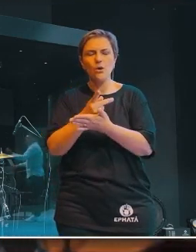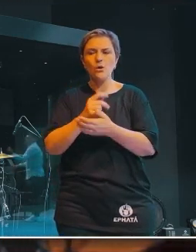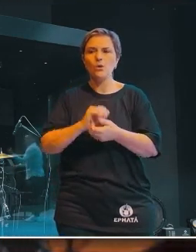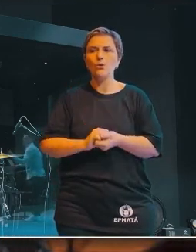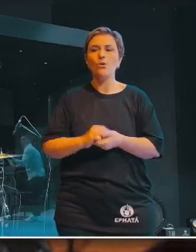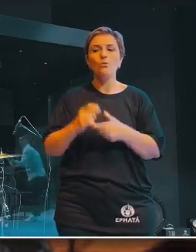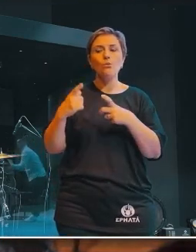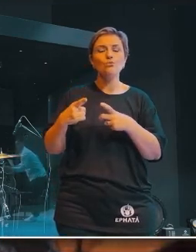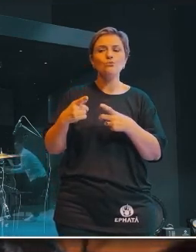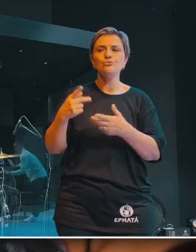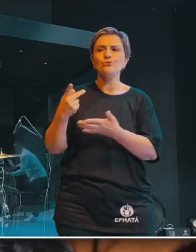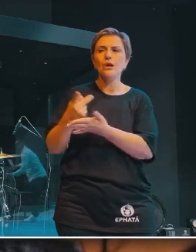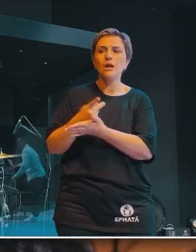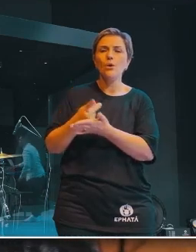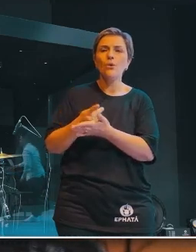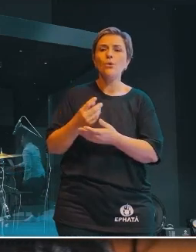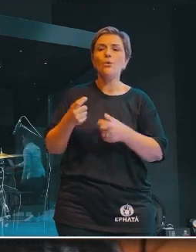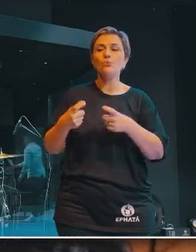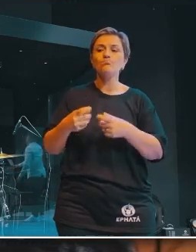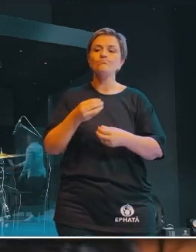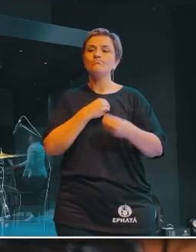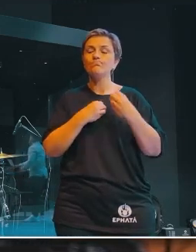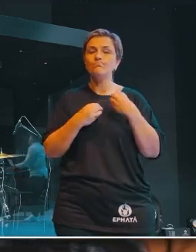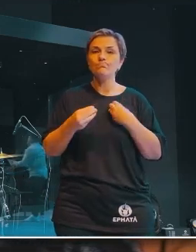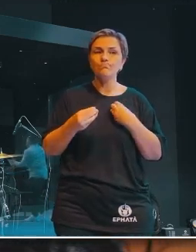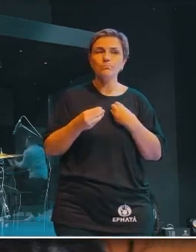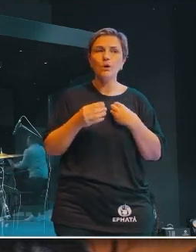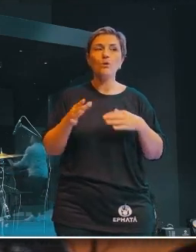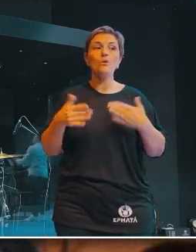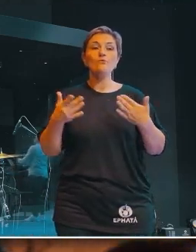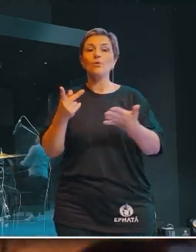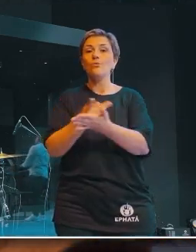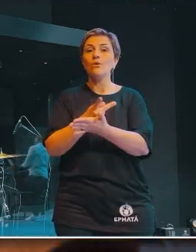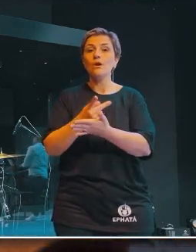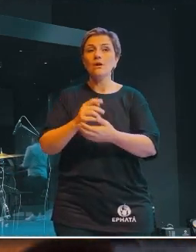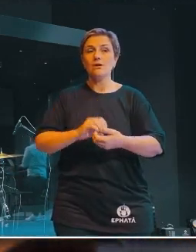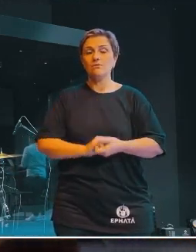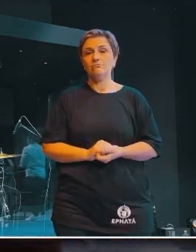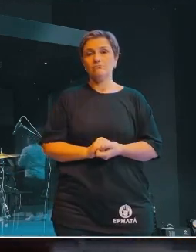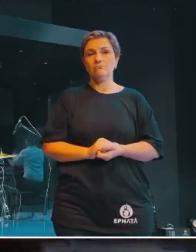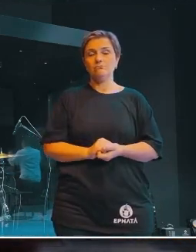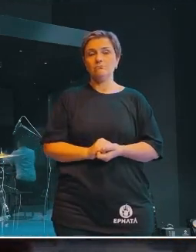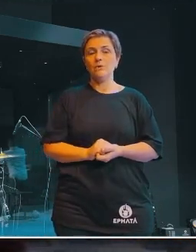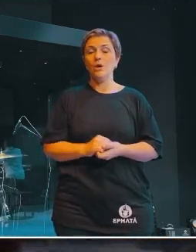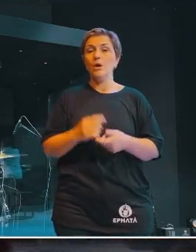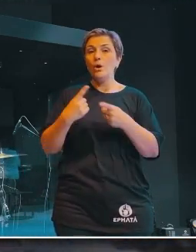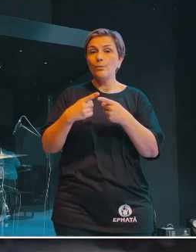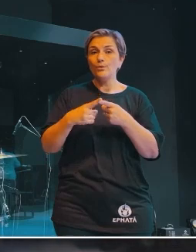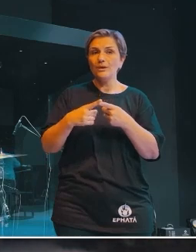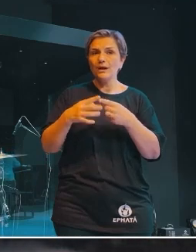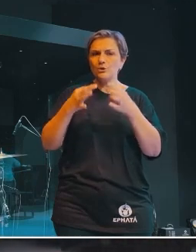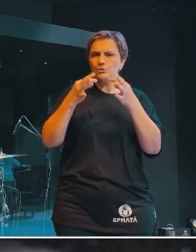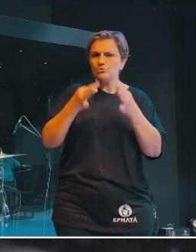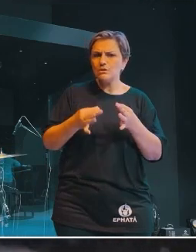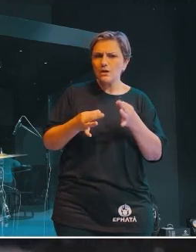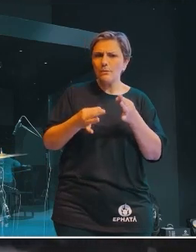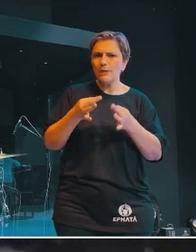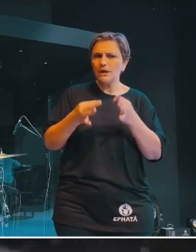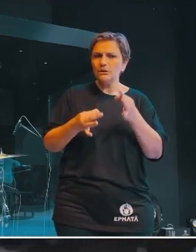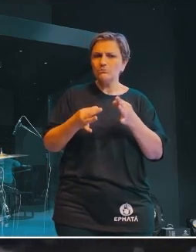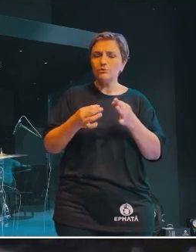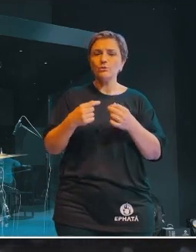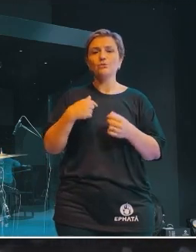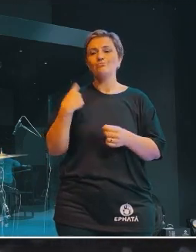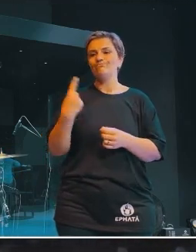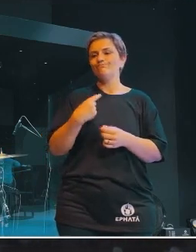Pastor, onde foi que Josafá pecou? Qual foi o erro de Josafá? Porque é justamente isso que nós nos